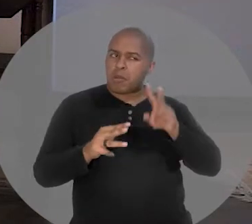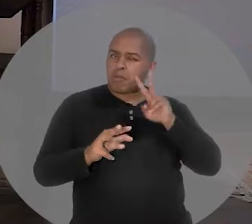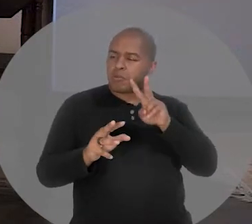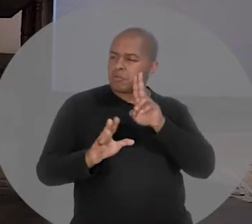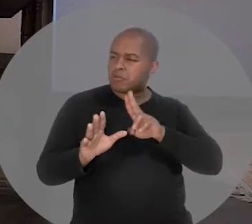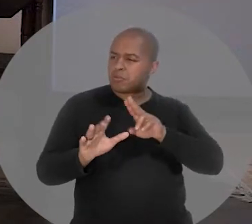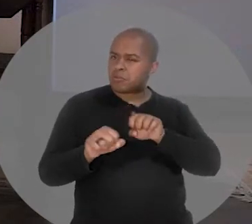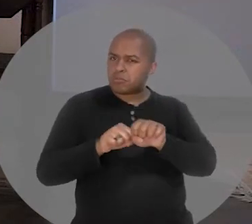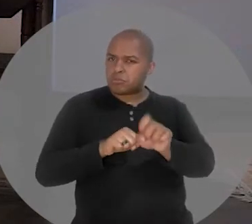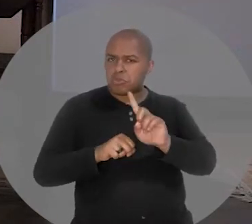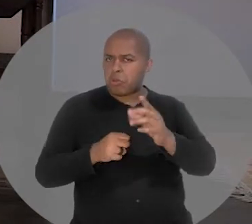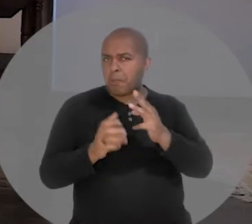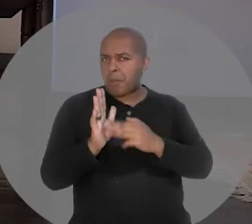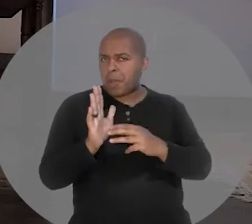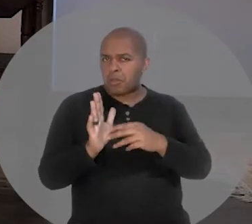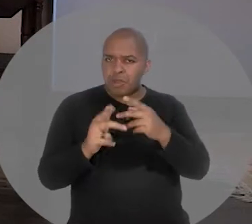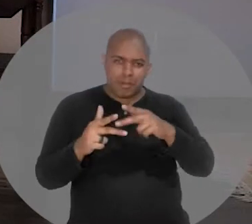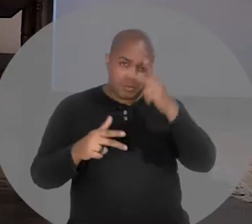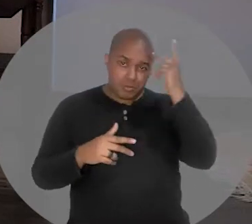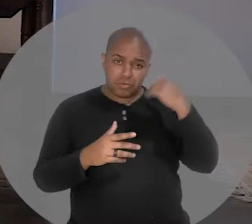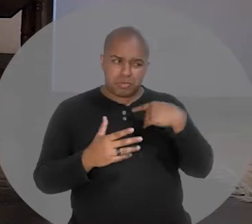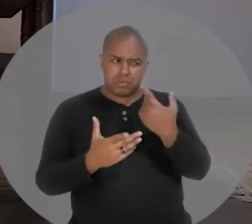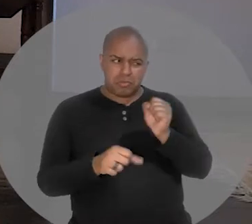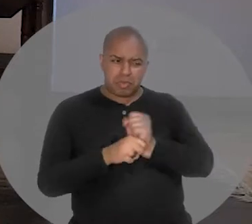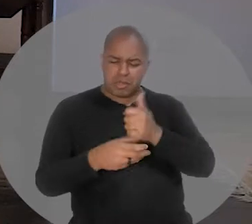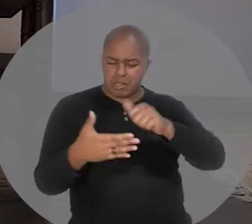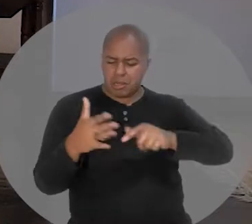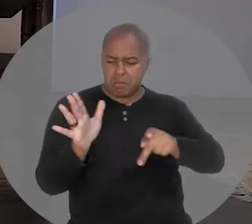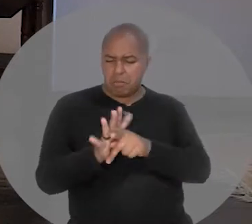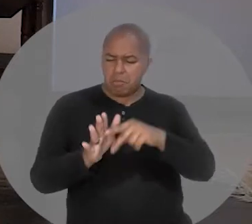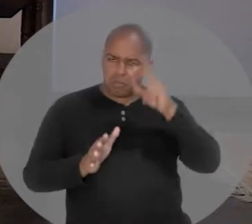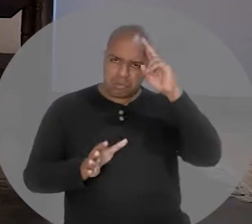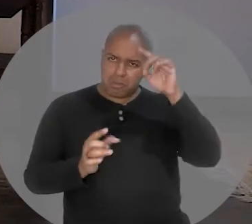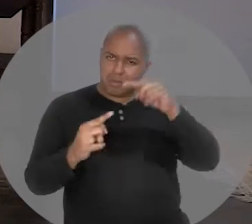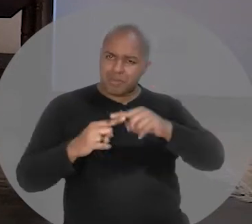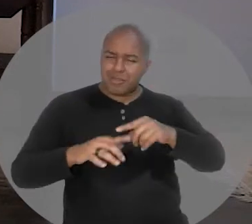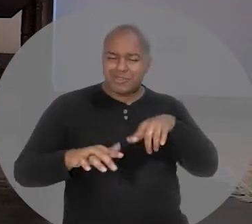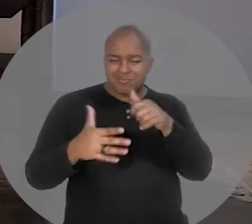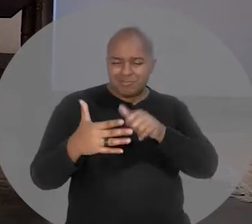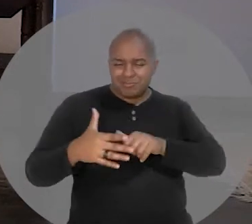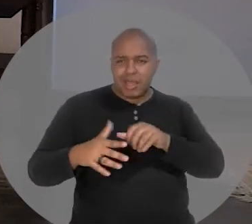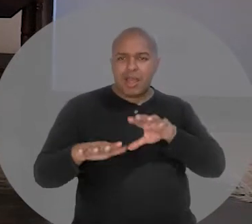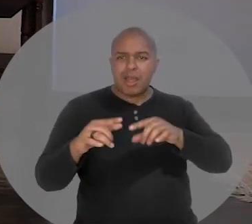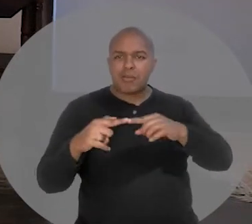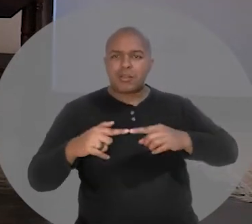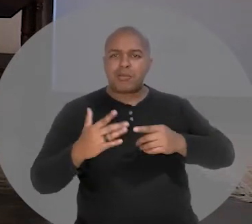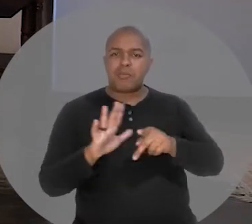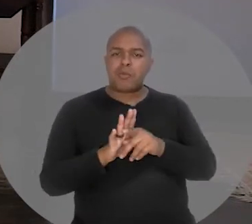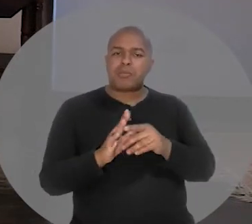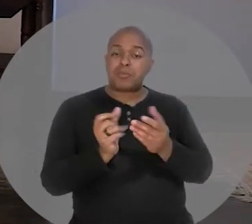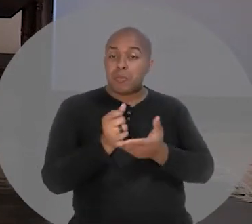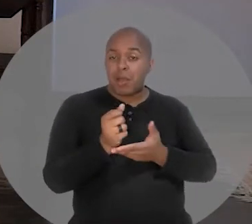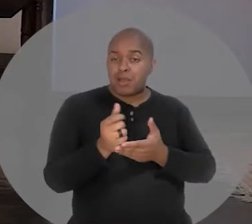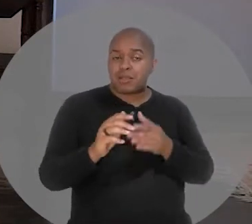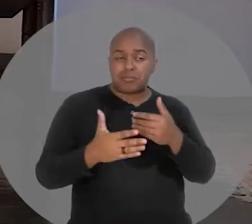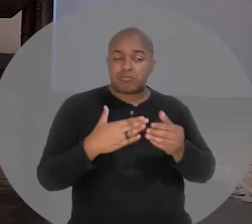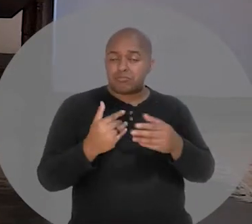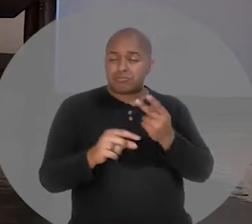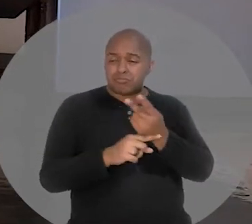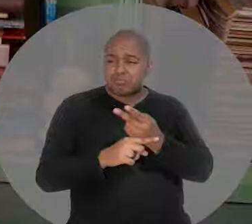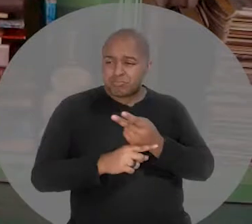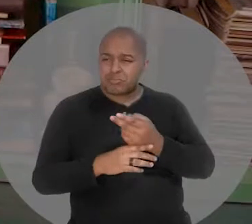acadêmico não é um método que é convencional, as pessoas não ficam analisando as próprias histórias por uma questão de viés, isso é uma questão de base de